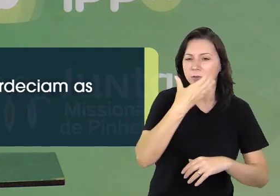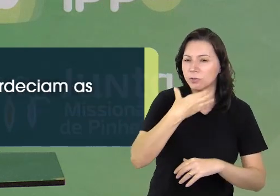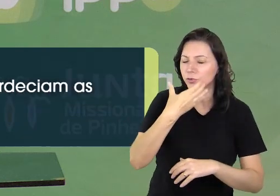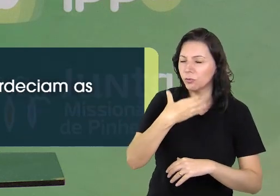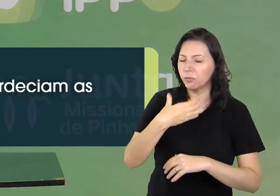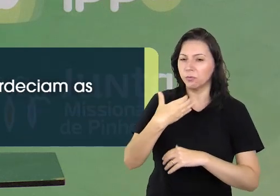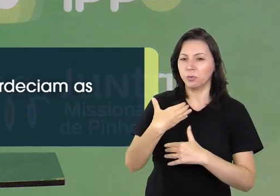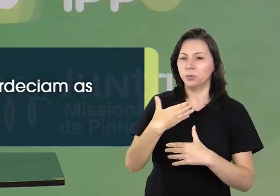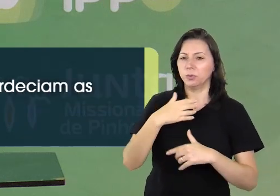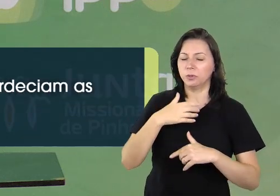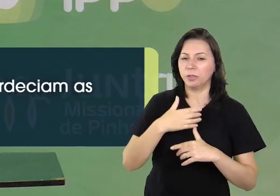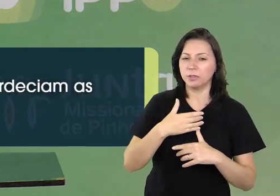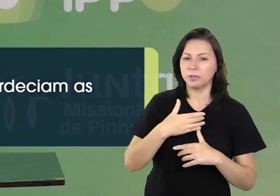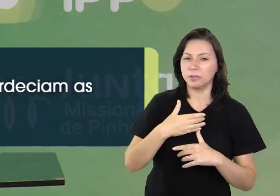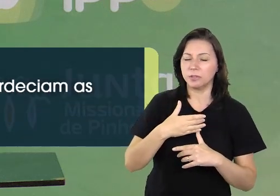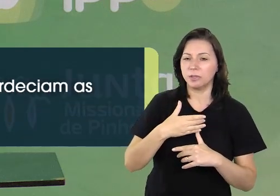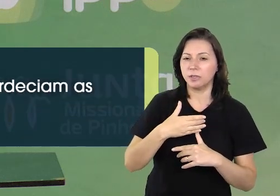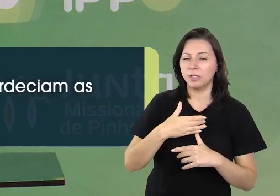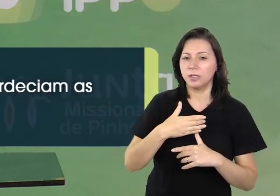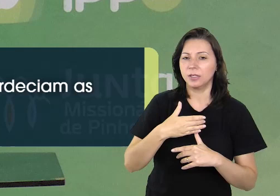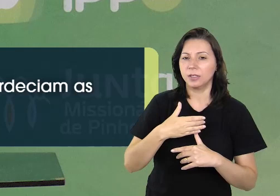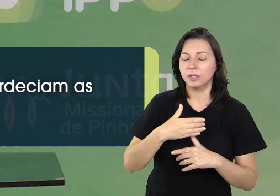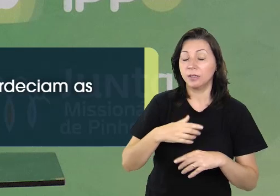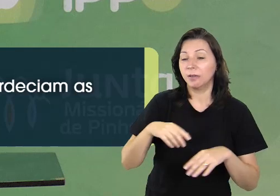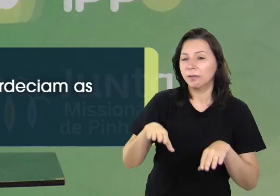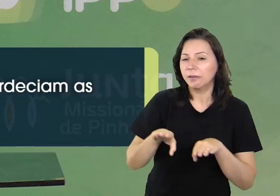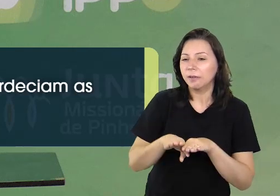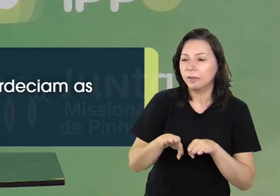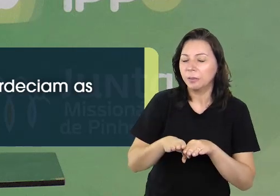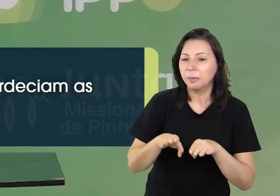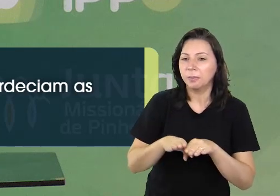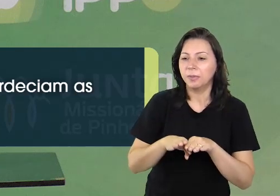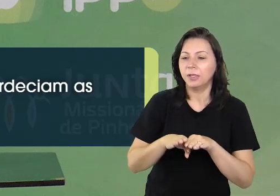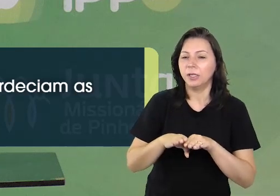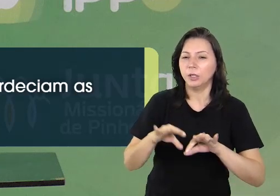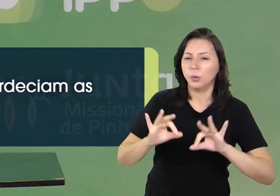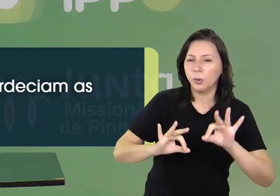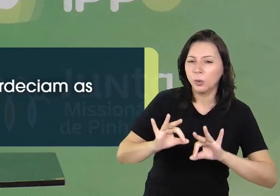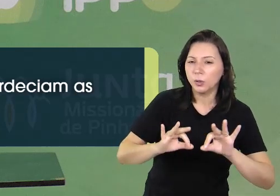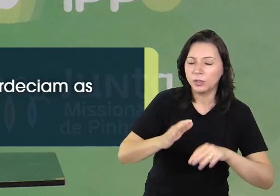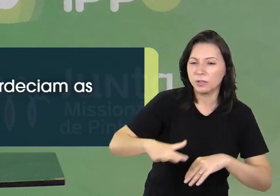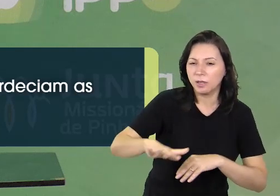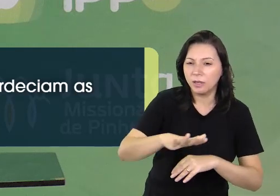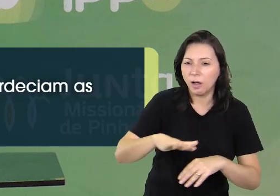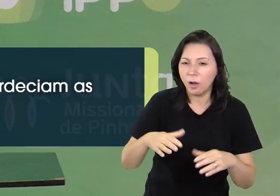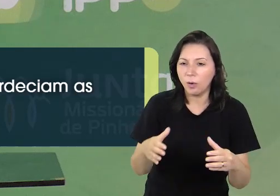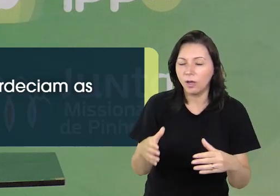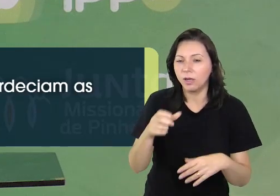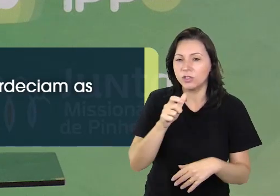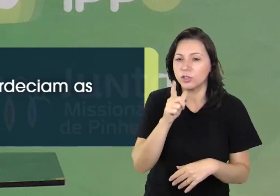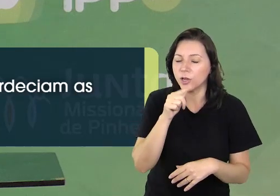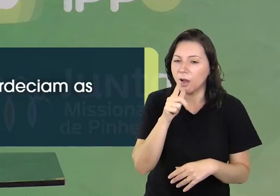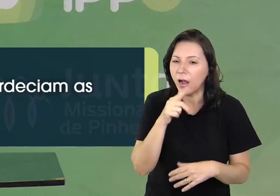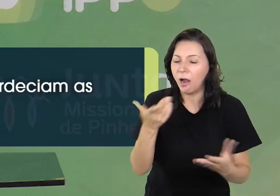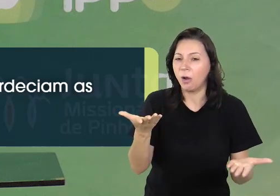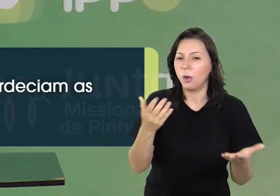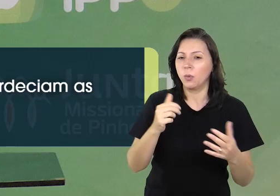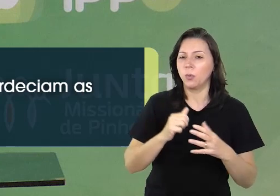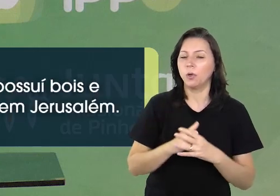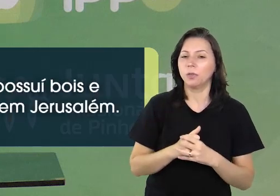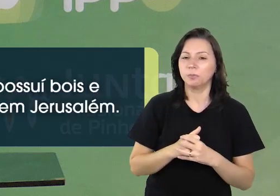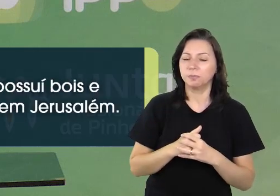toda a espécie fiz para minha açudes para regar com eles o Bosque em que reverdeciam